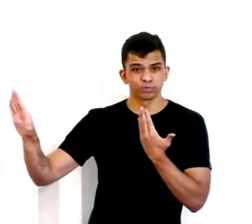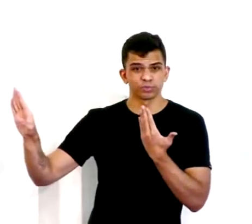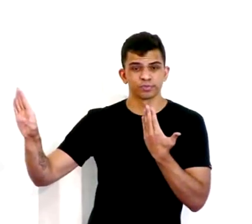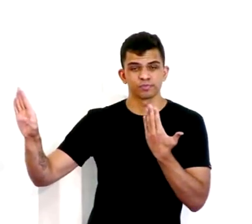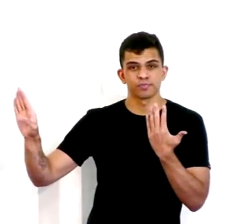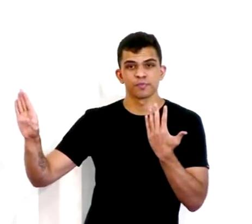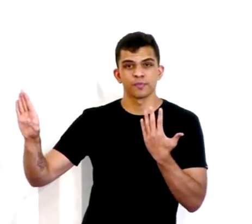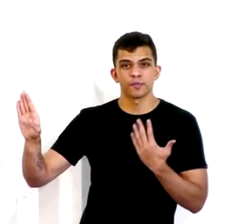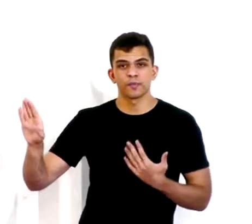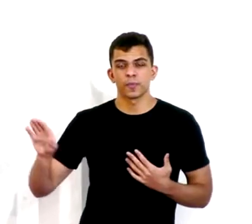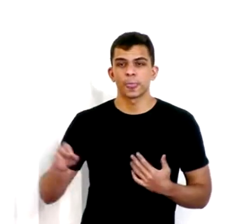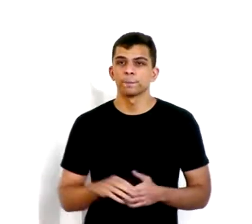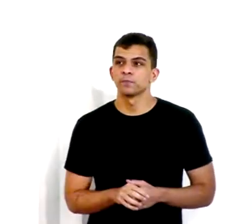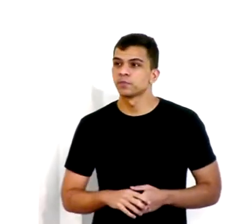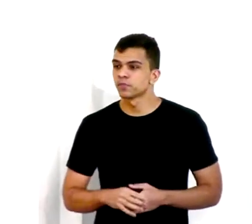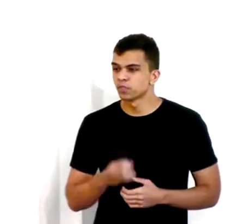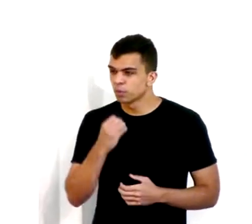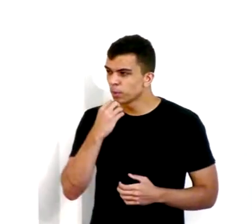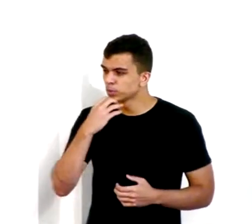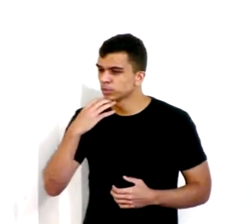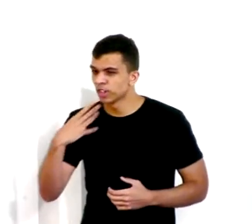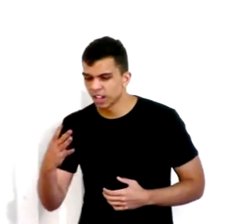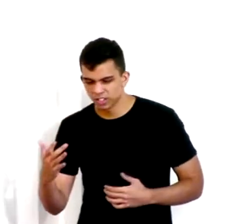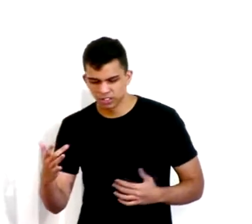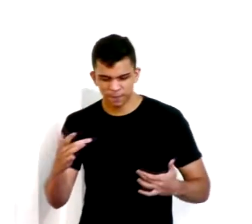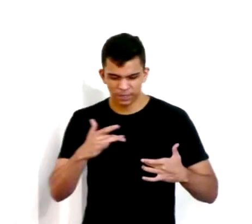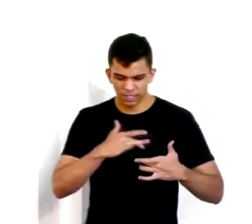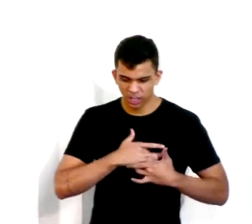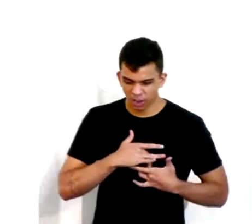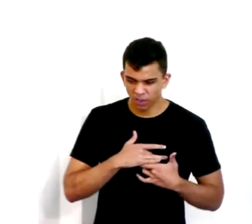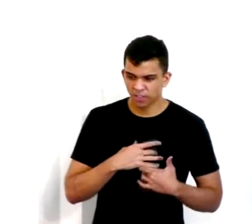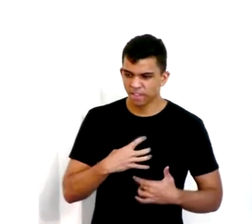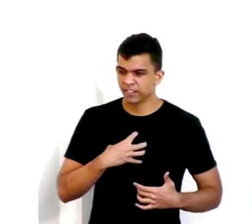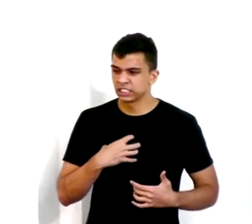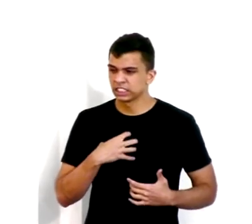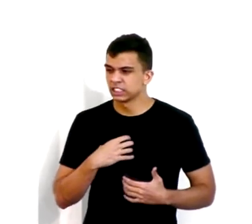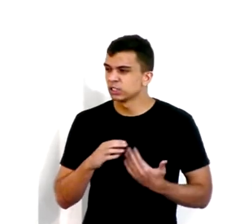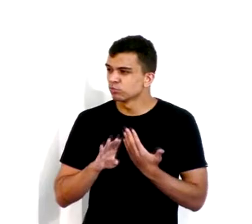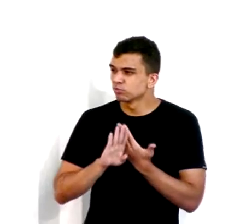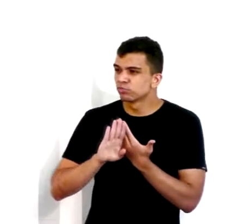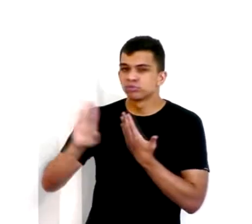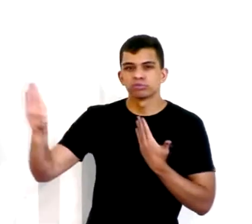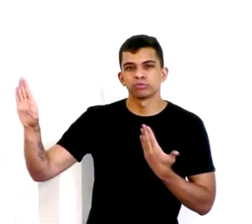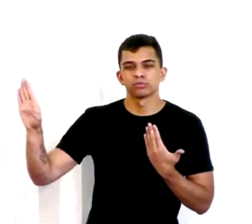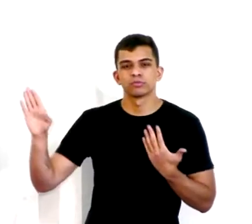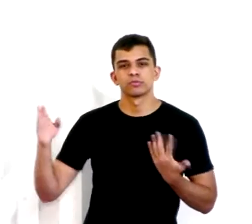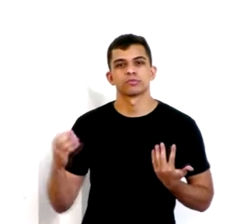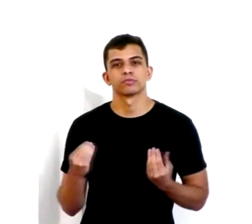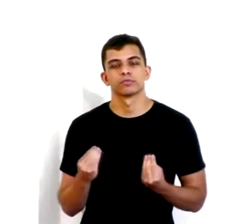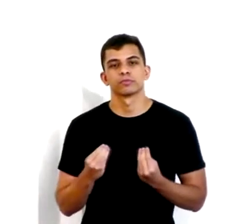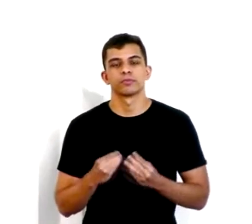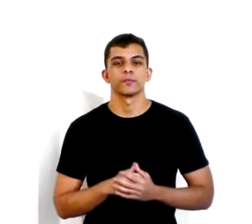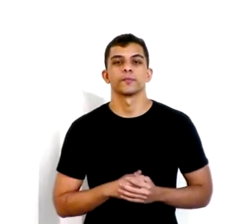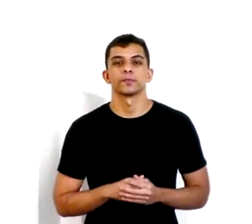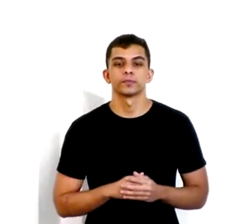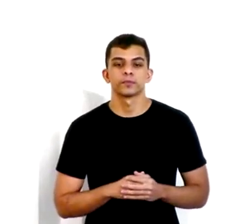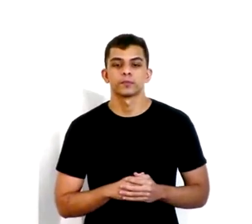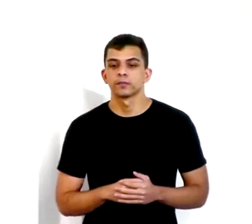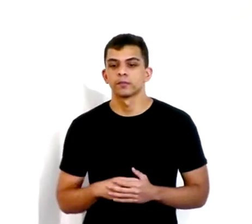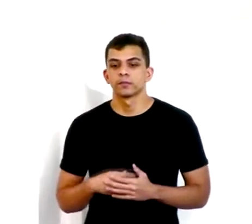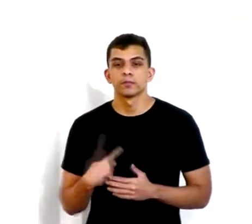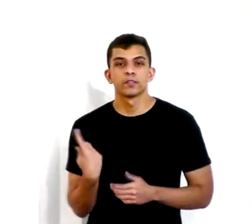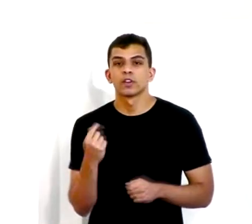bondade, da compaixão, da misericórdia, do amor de Deus. O ponto é, o que fazemos